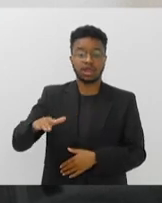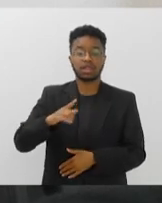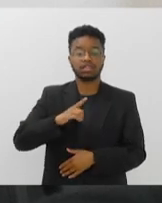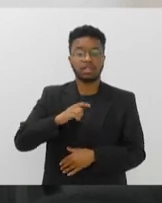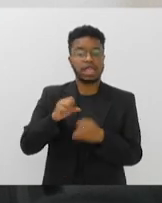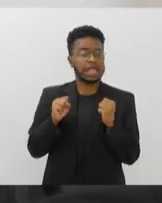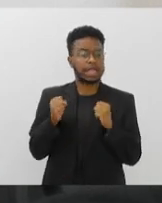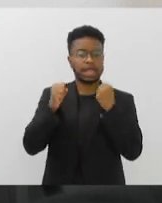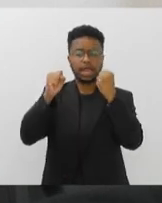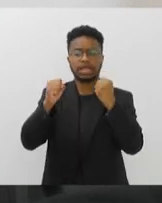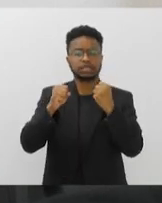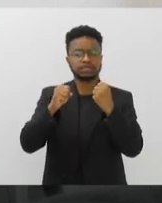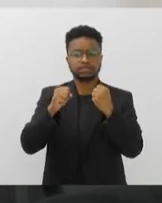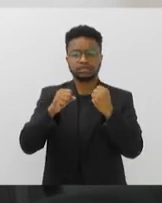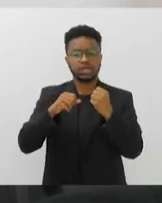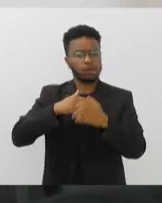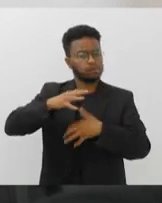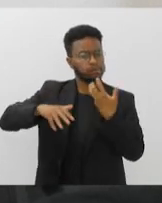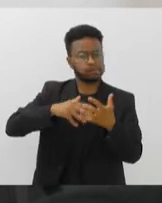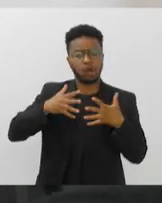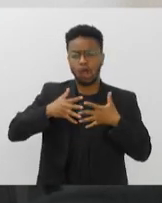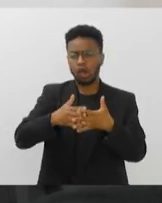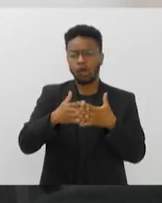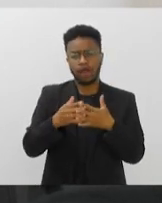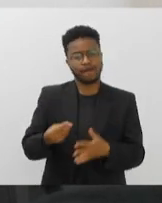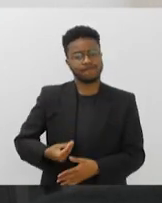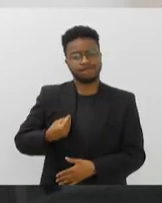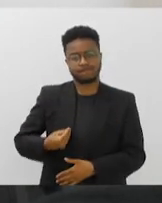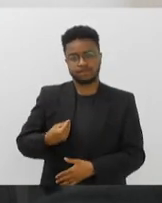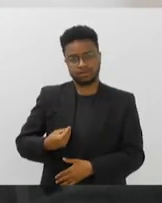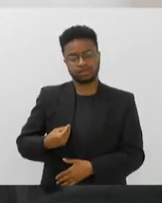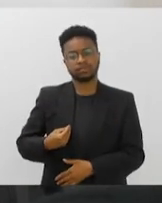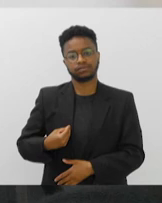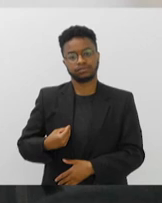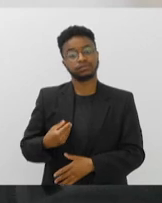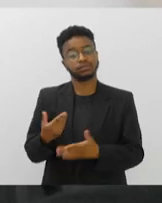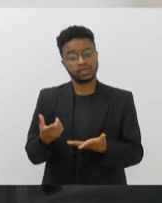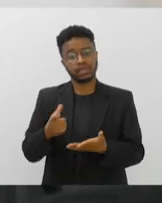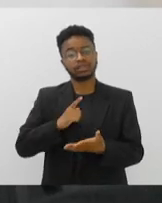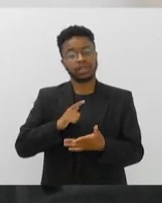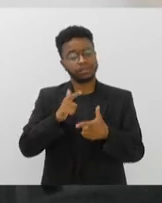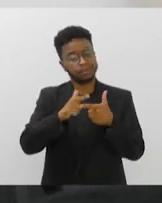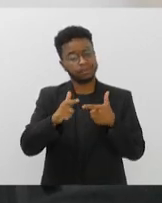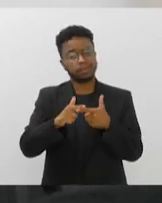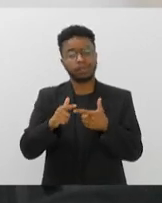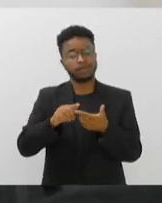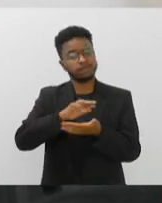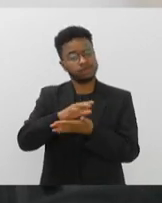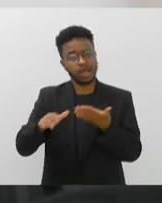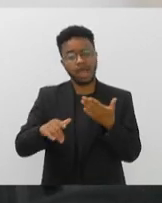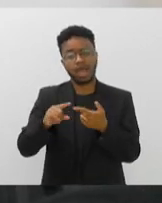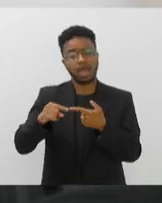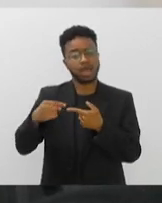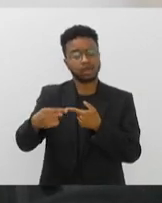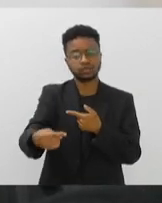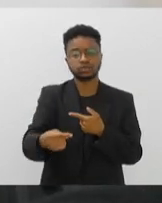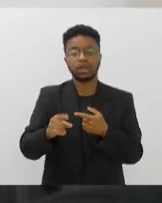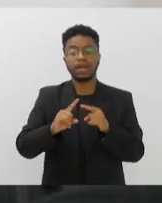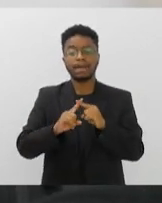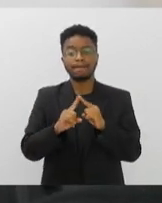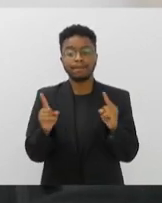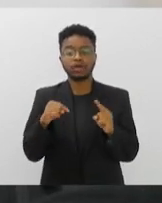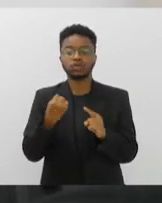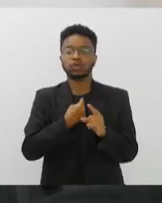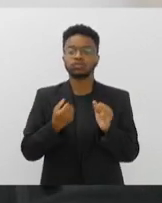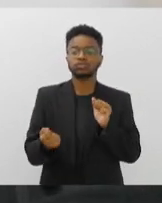e bagunça o Coreto daquela vida conjugal são crises em cima de crises e a gente tá ali do